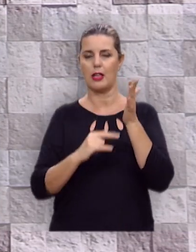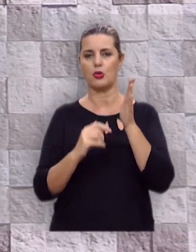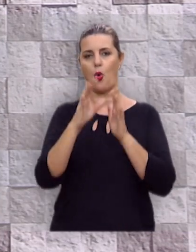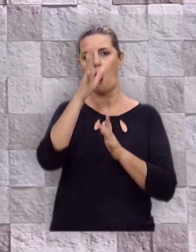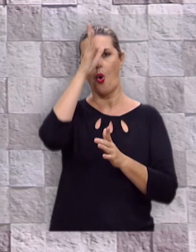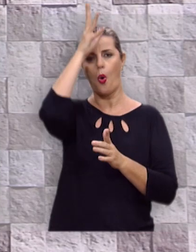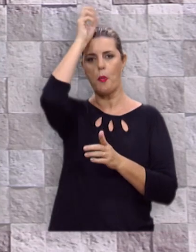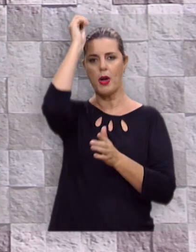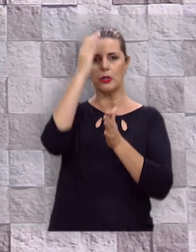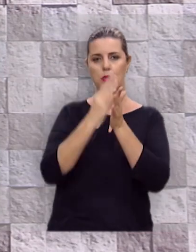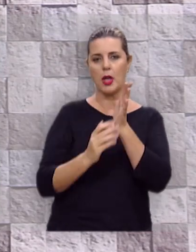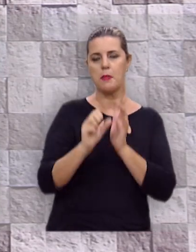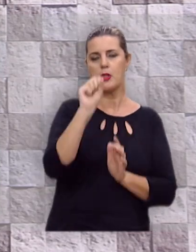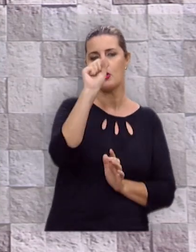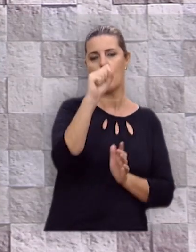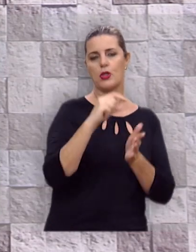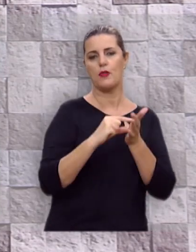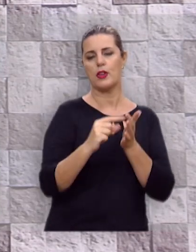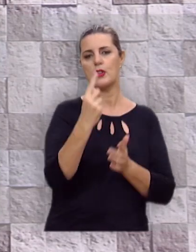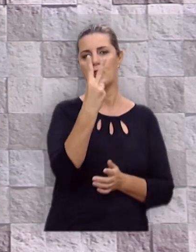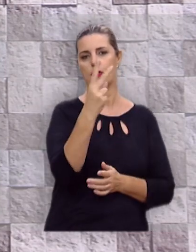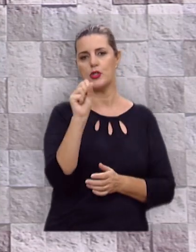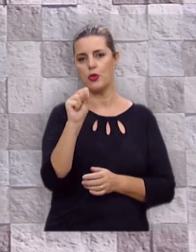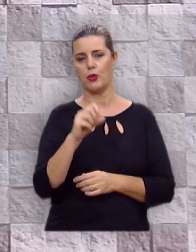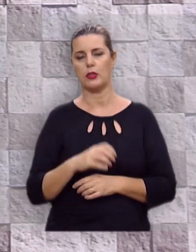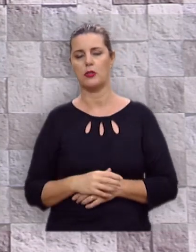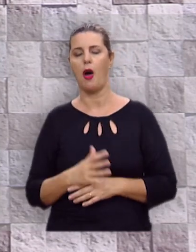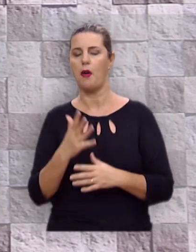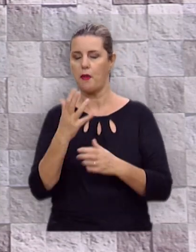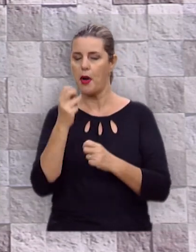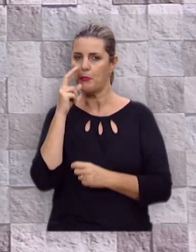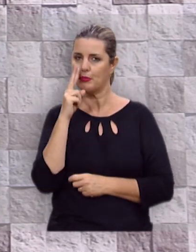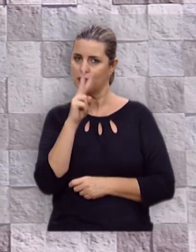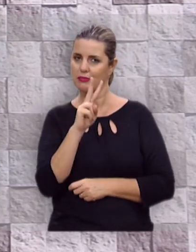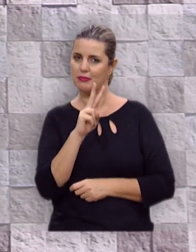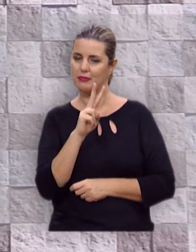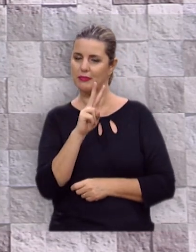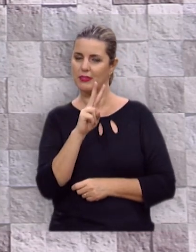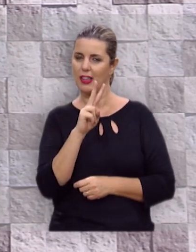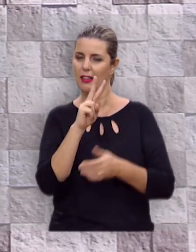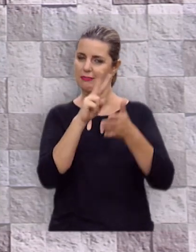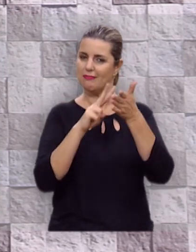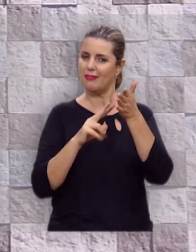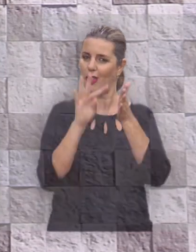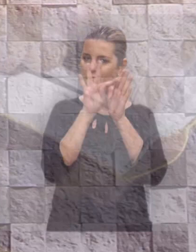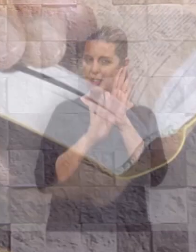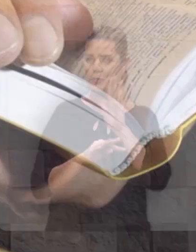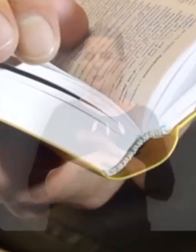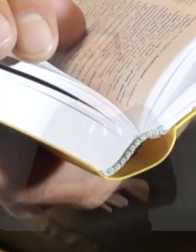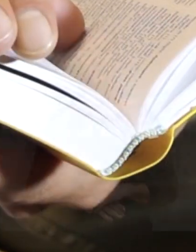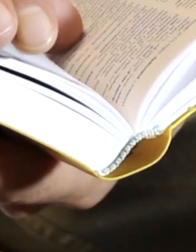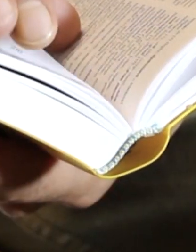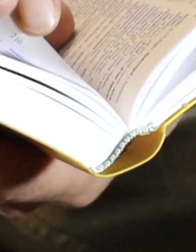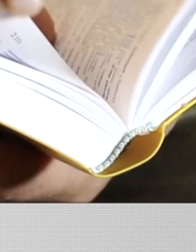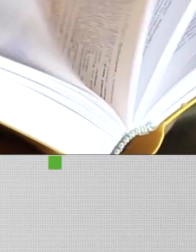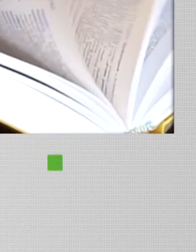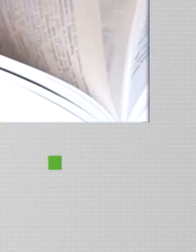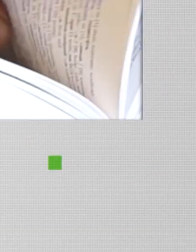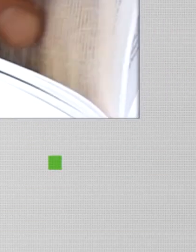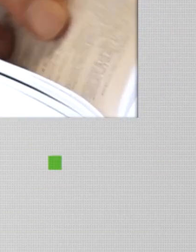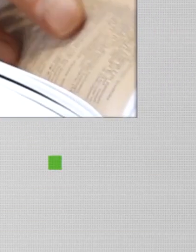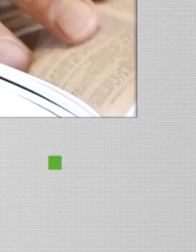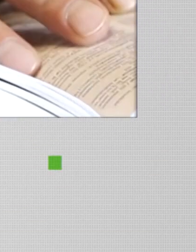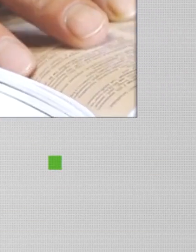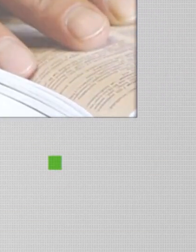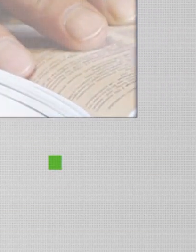Romanos, capítulo 8, verso 28. Vamos ouvir a leitura do texto.